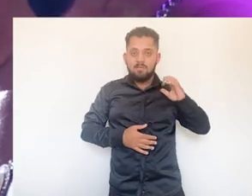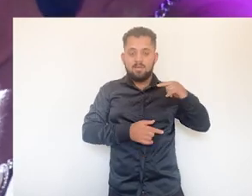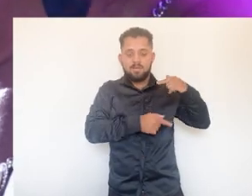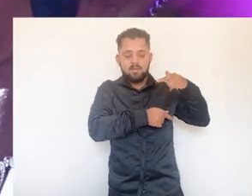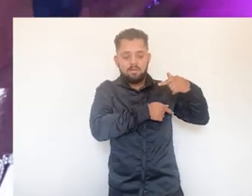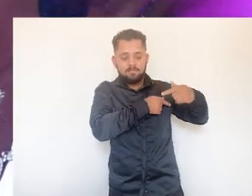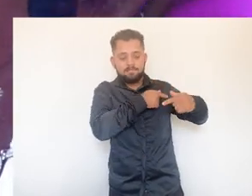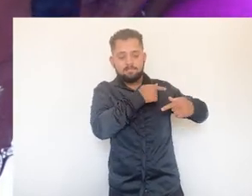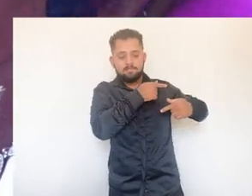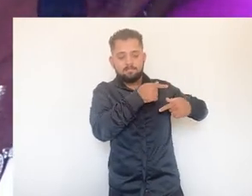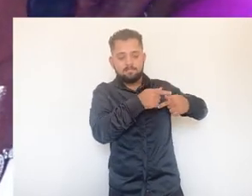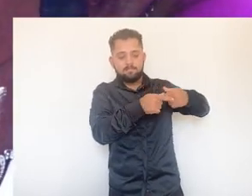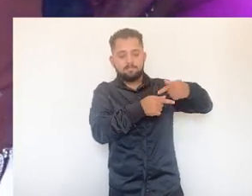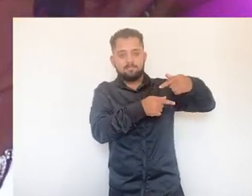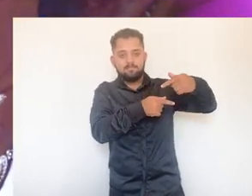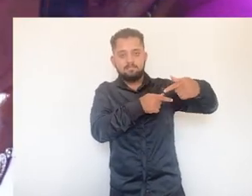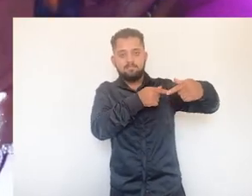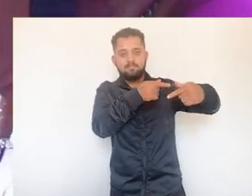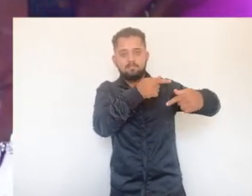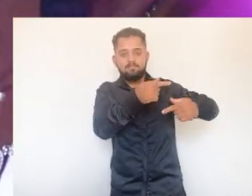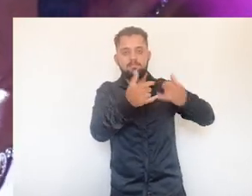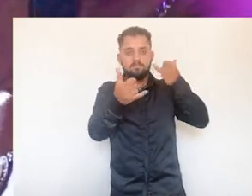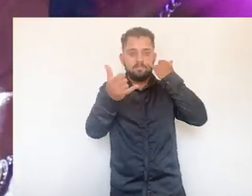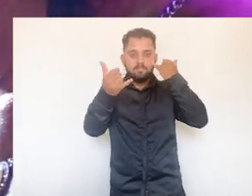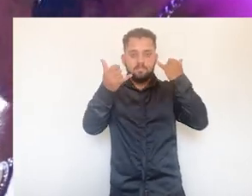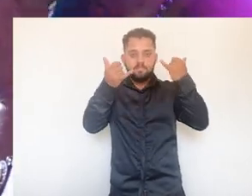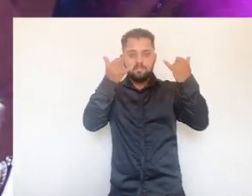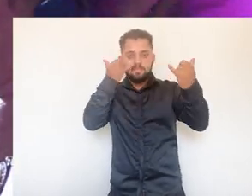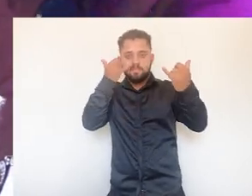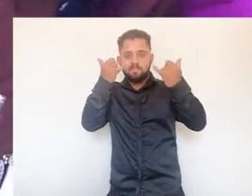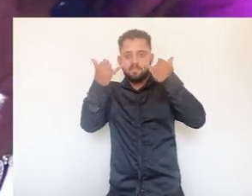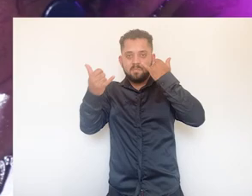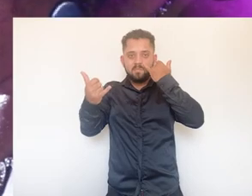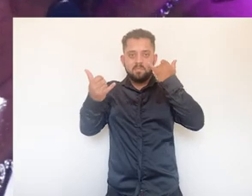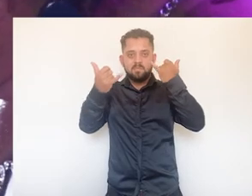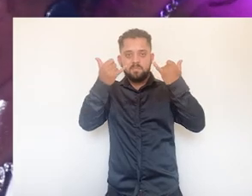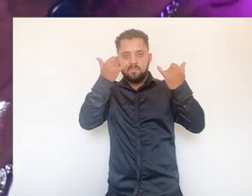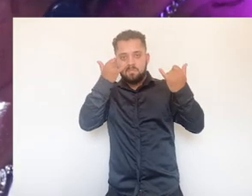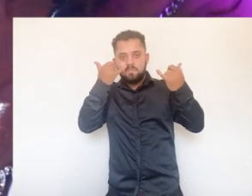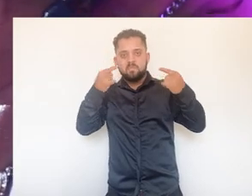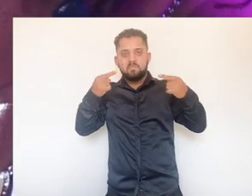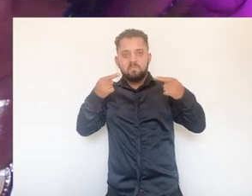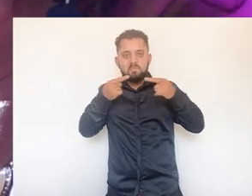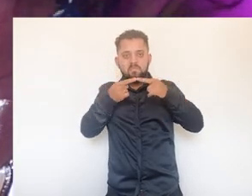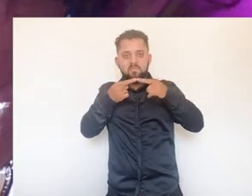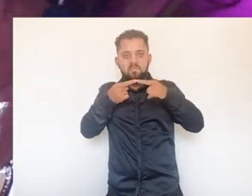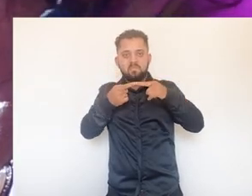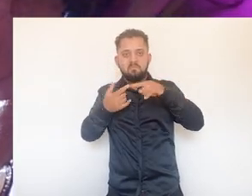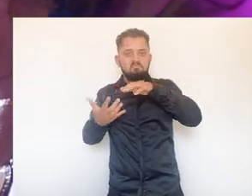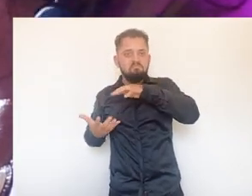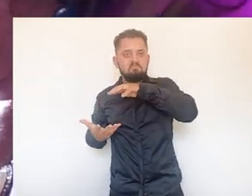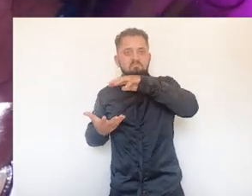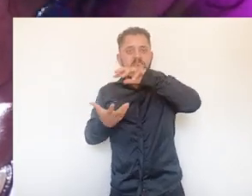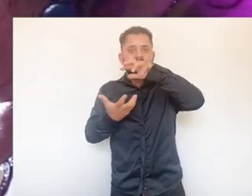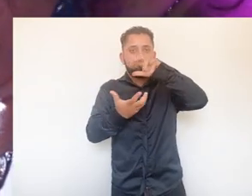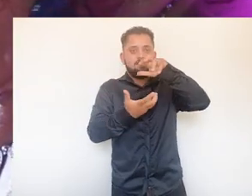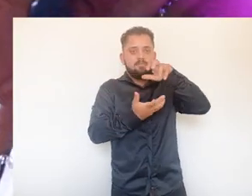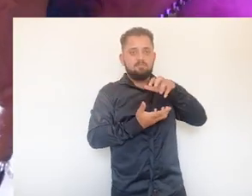Saber ancestral, um consenso